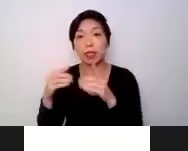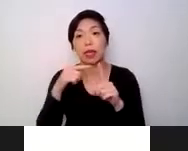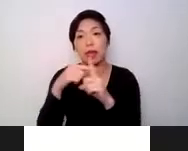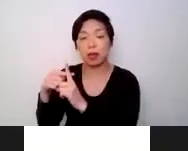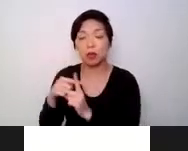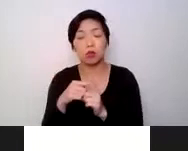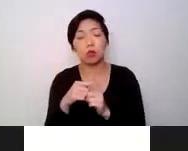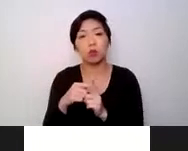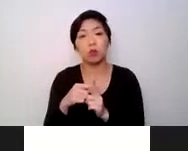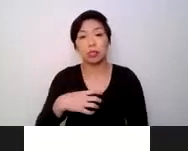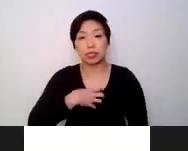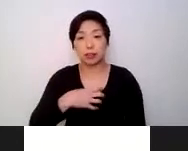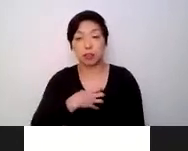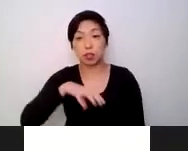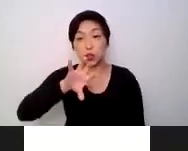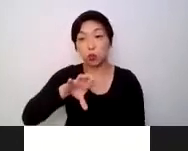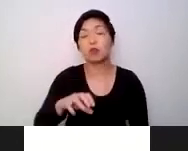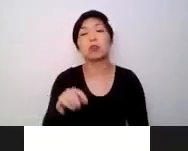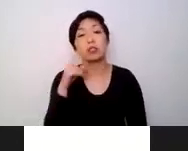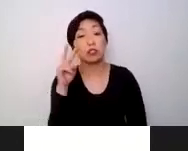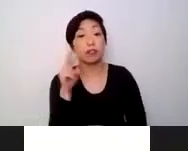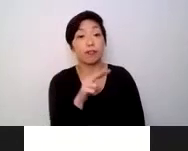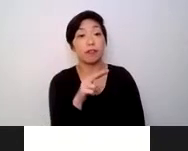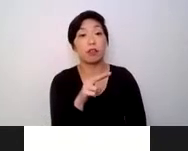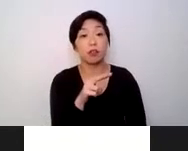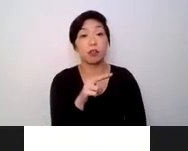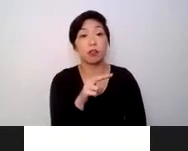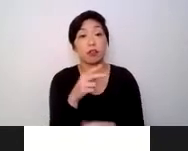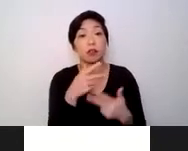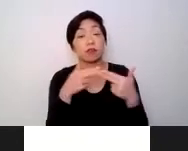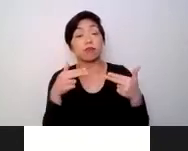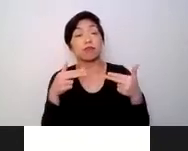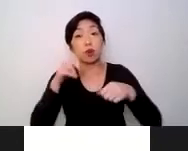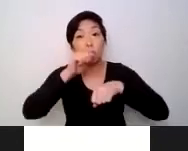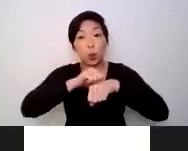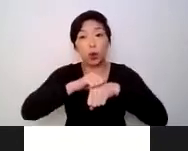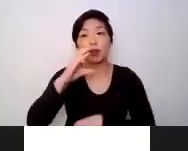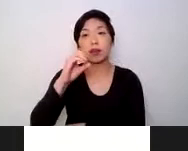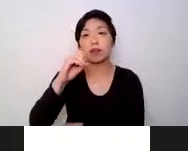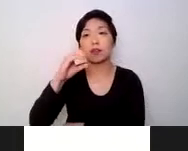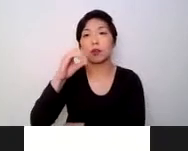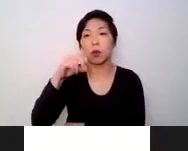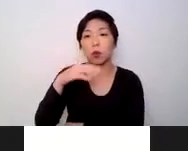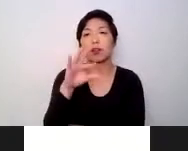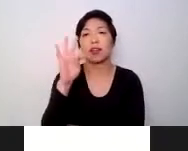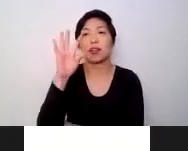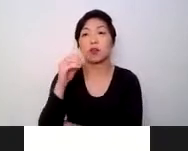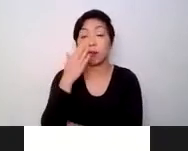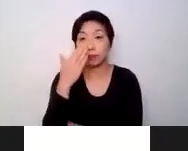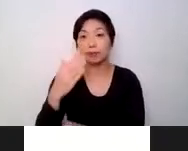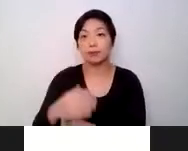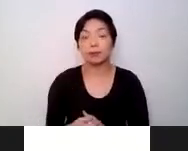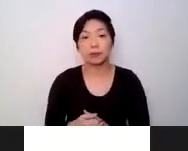então surgir esse grande prisma em concreto aparente o projeto do mausoléu ele é constituído por